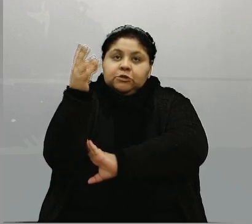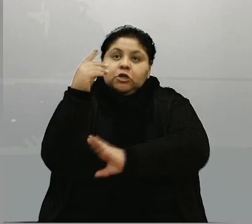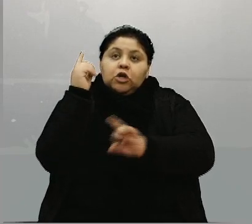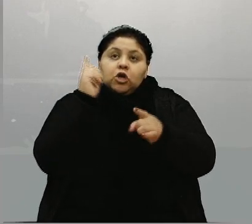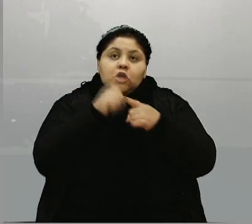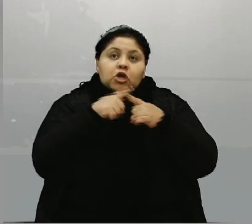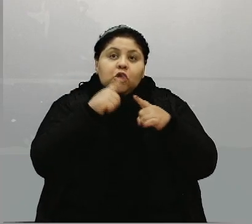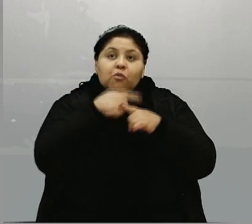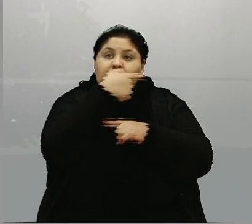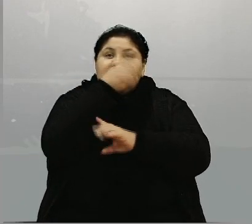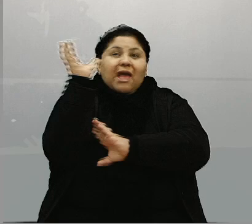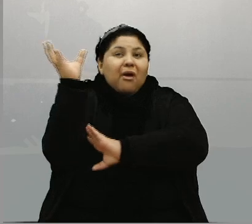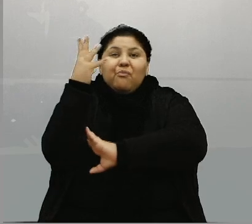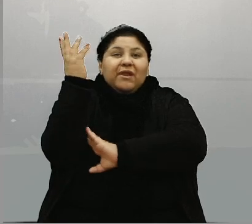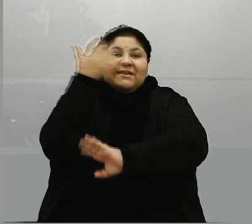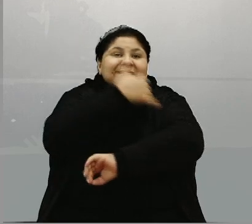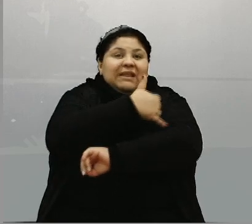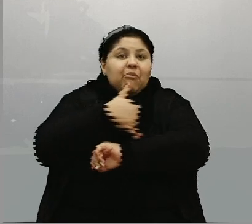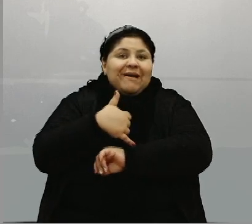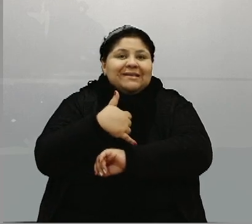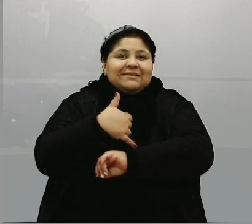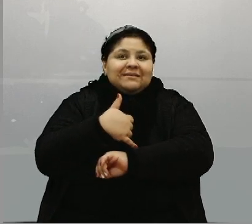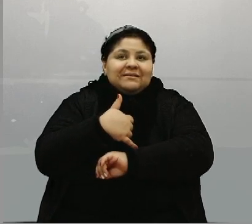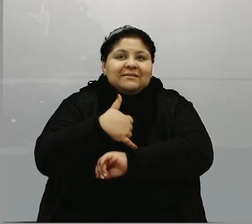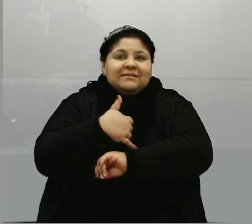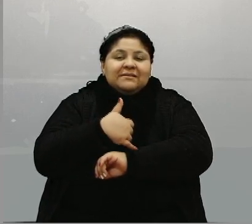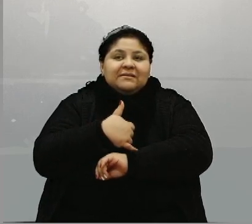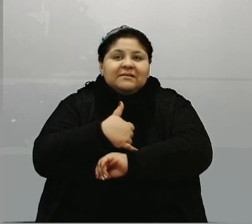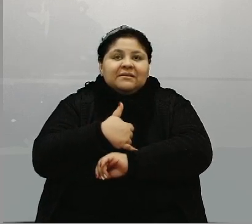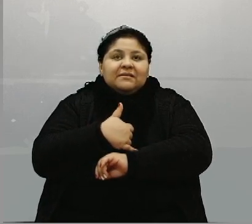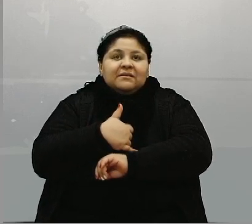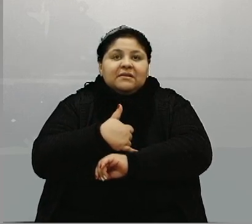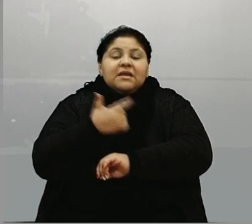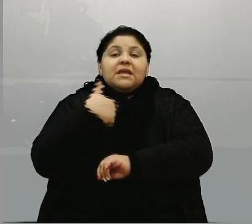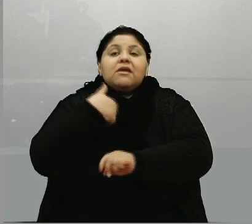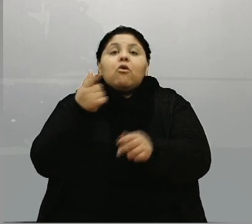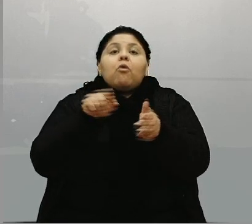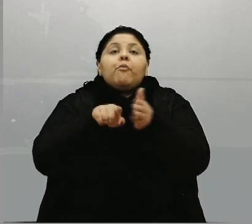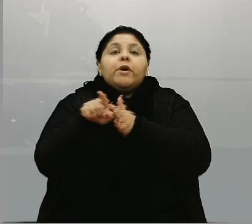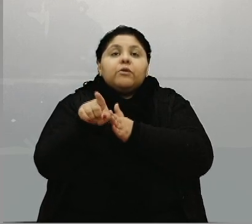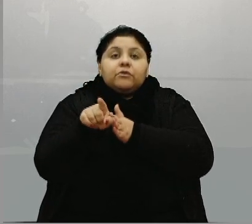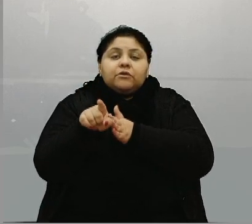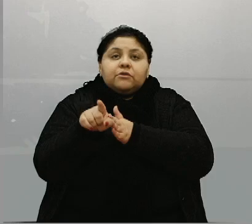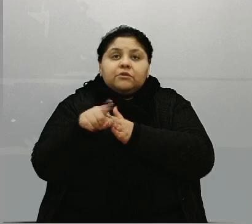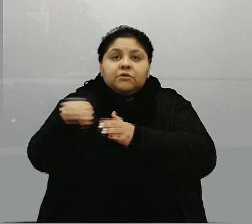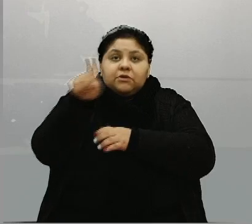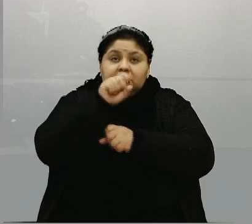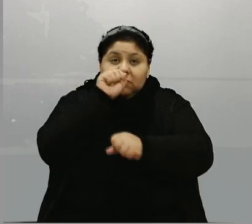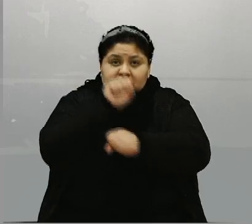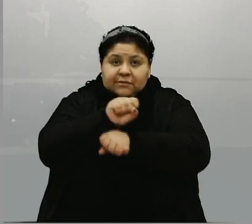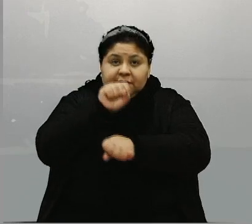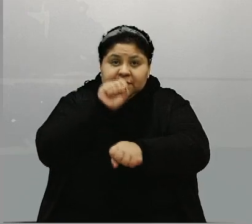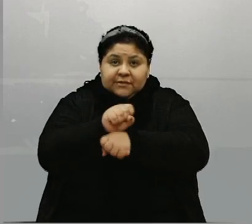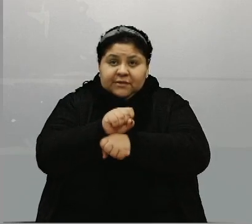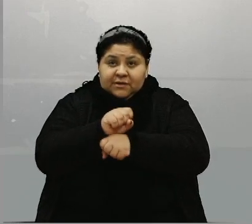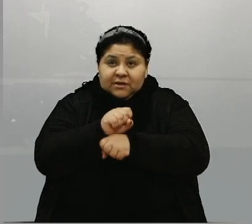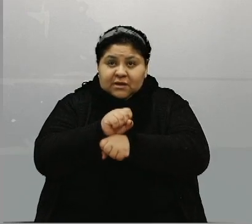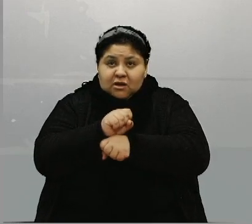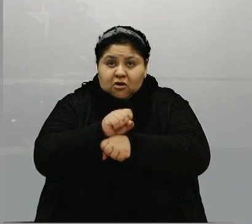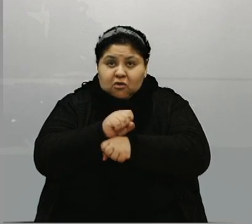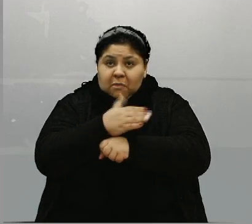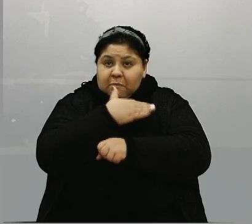a ambulância não vai. E é o mesmo que eu pergunto, a gente vai esperar acontecer alguma